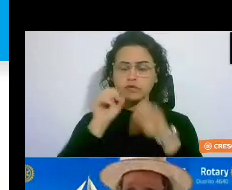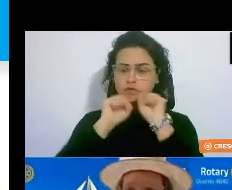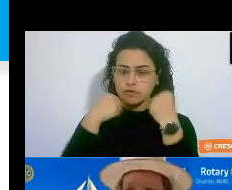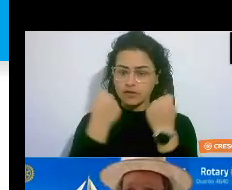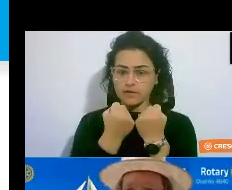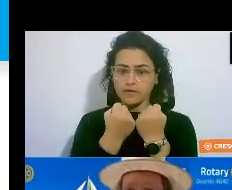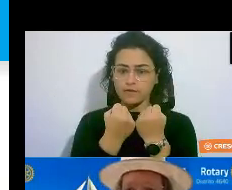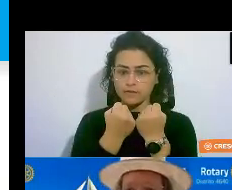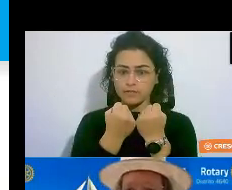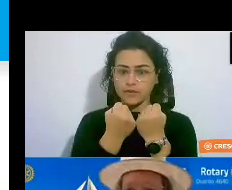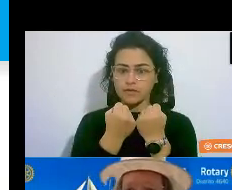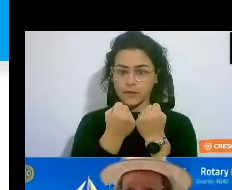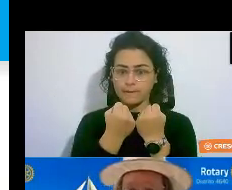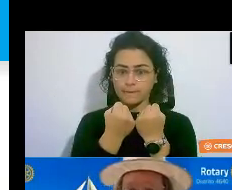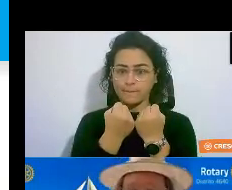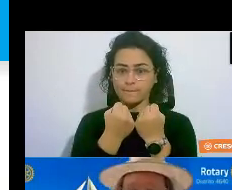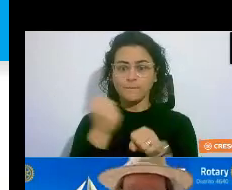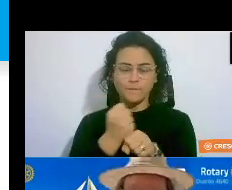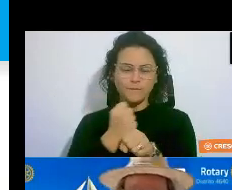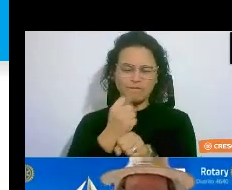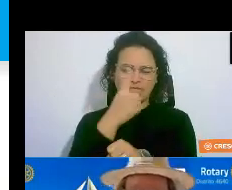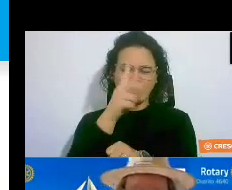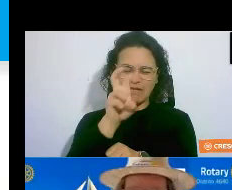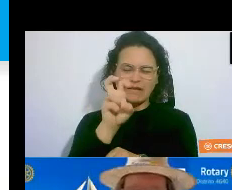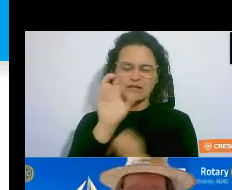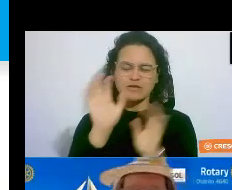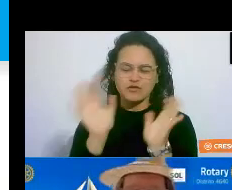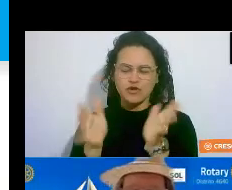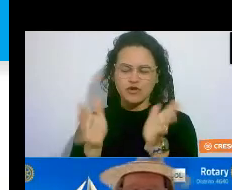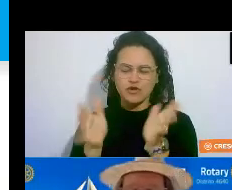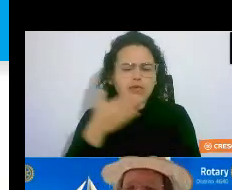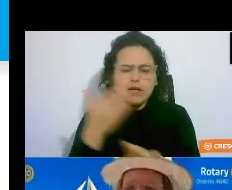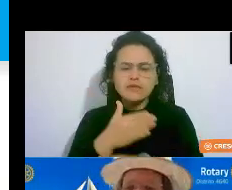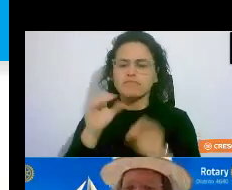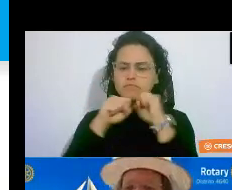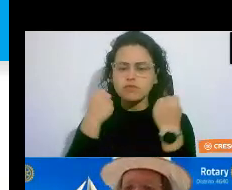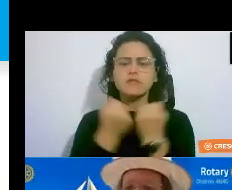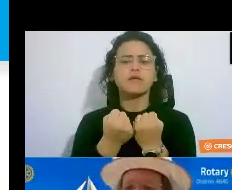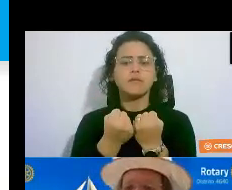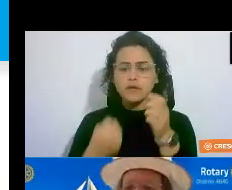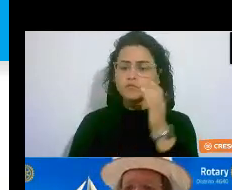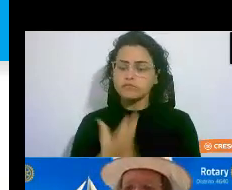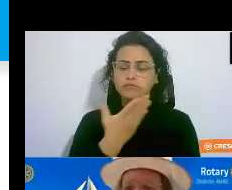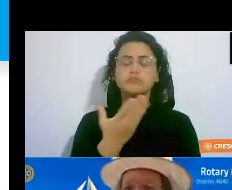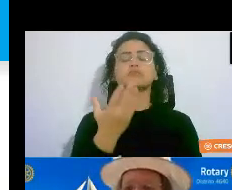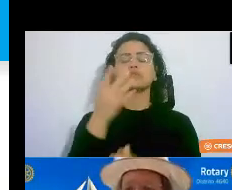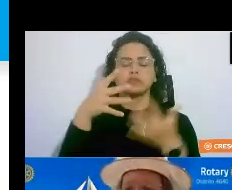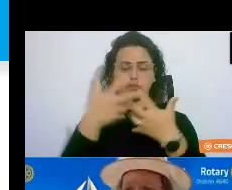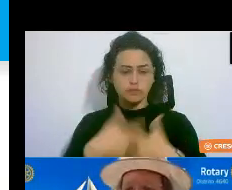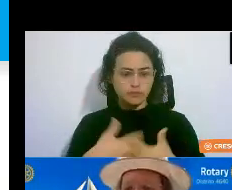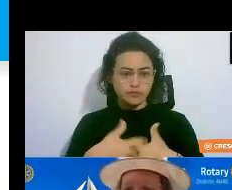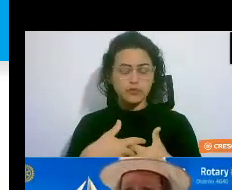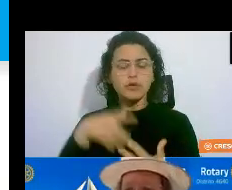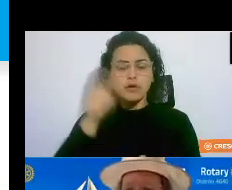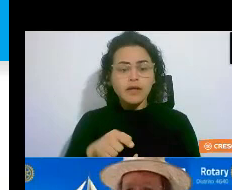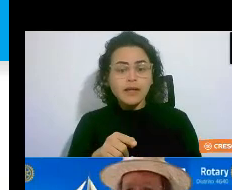no Rotary, mais de 15 anos aí participando de tudo isso, e eu tenho visto nos seminários que normalmente são